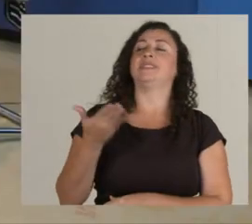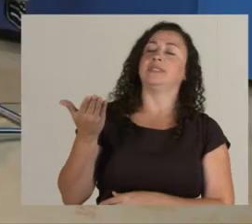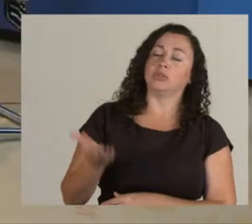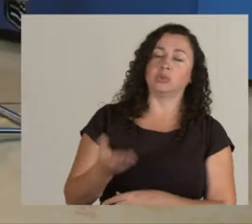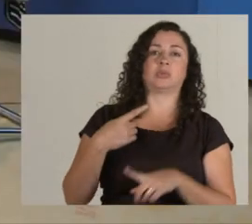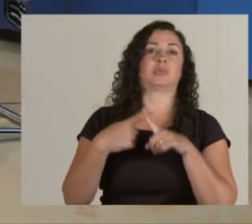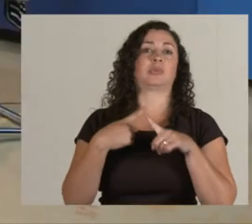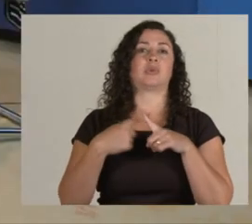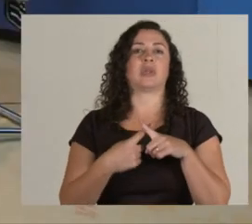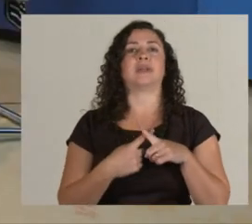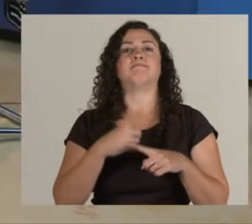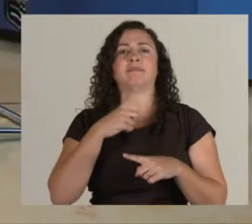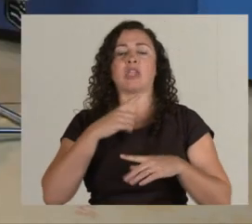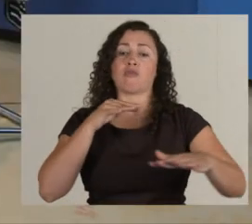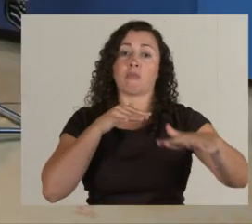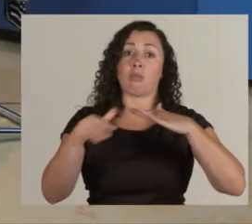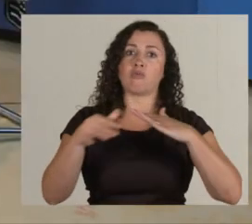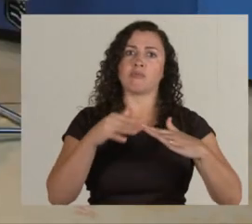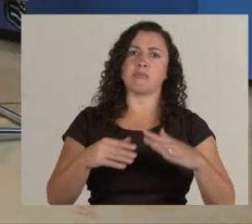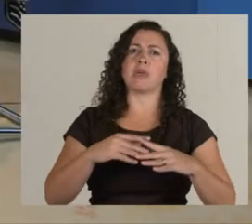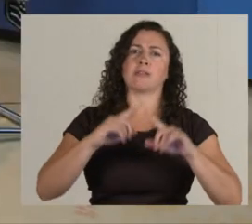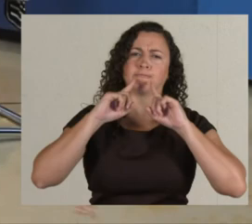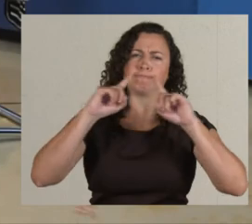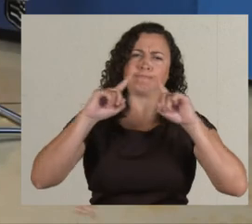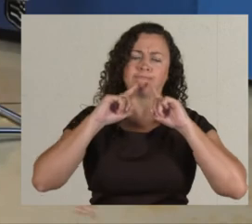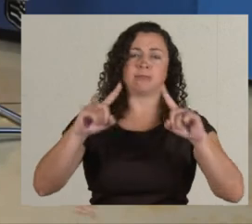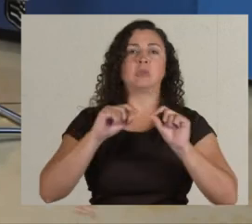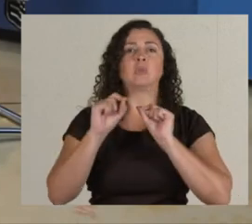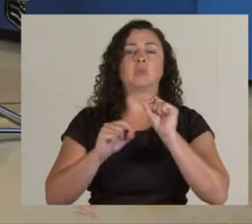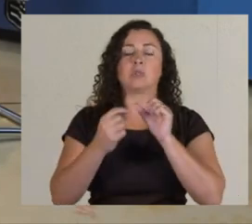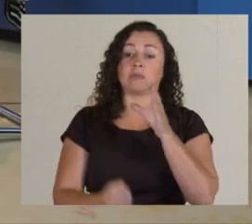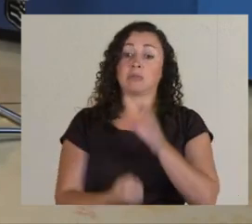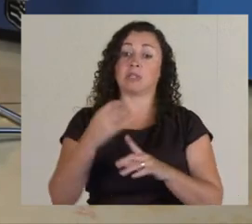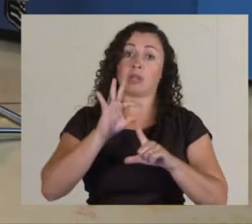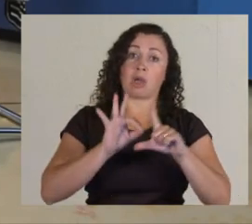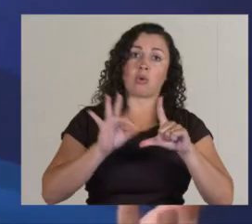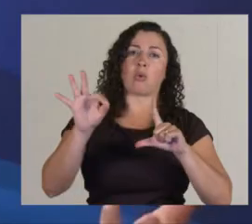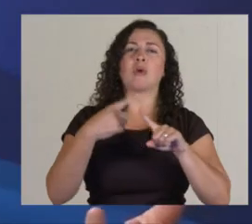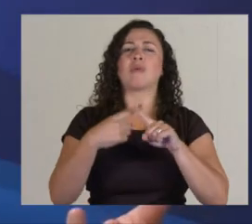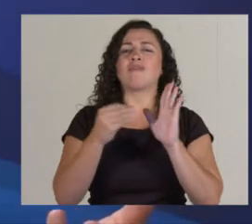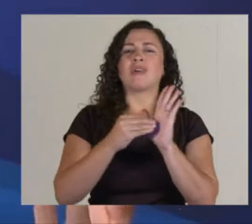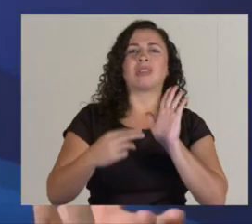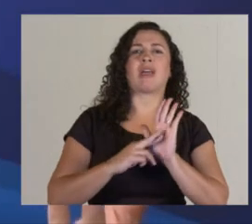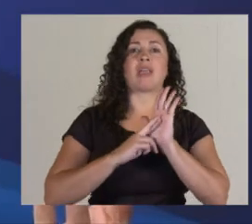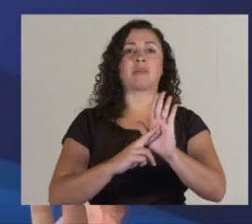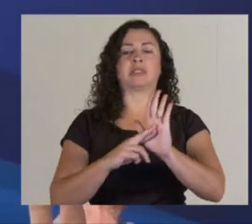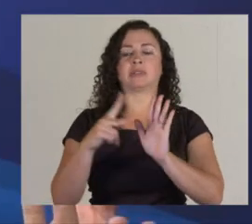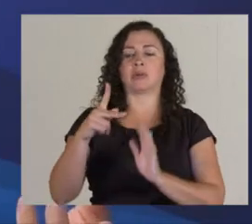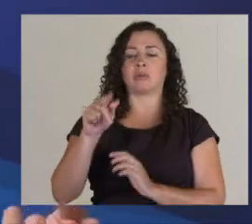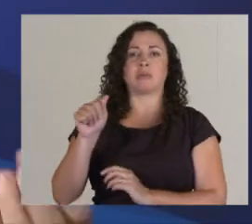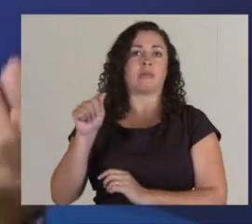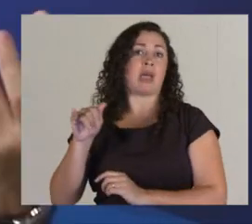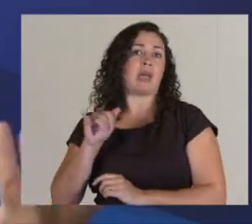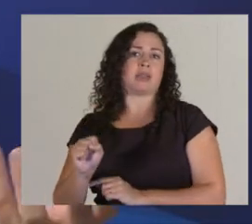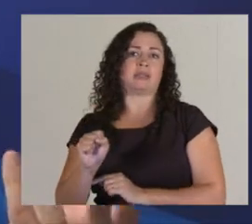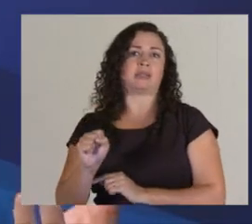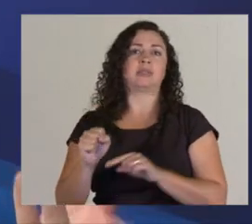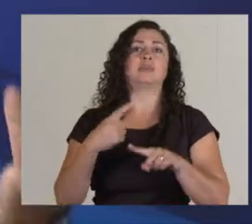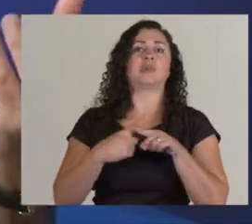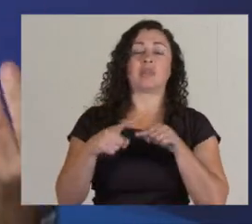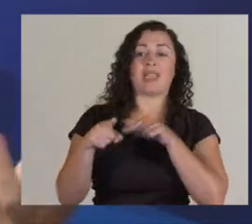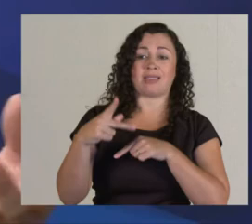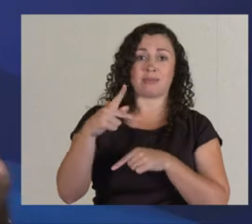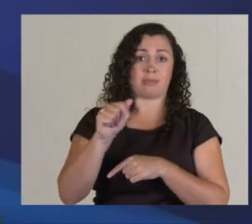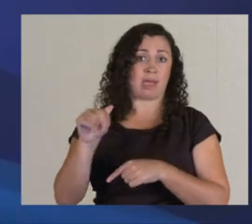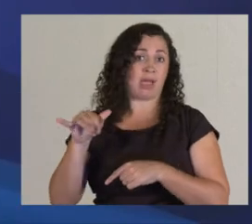aspecto. Porque uma das reivindicações do movimento que levou à criação das cotas é porque não se via representado dentro do PAES. Que, de fato, o